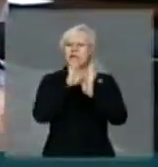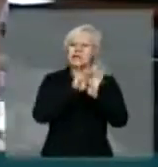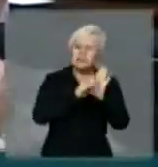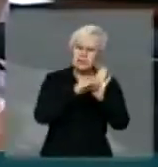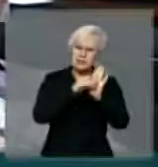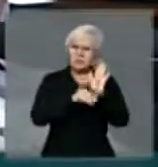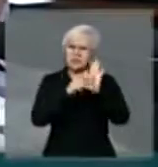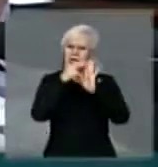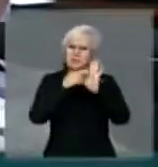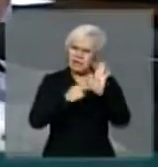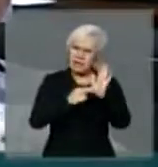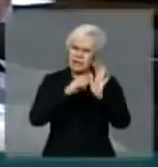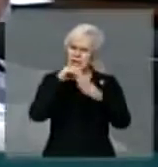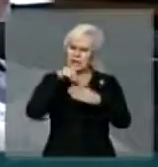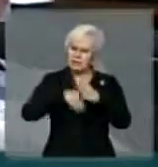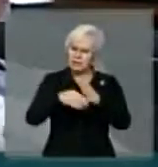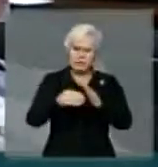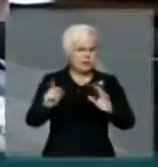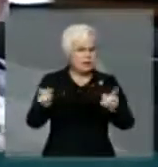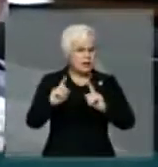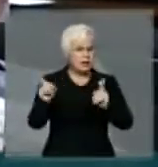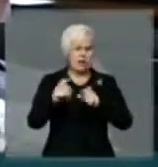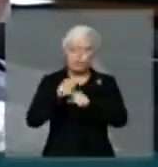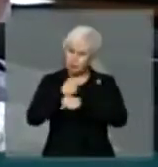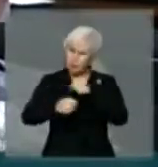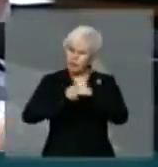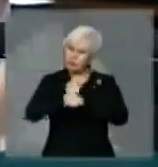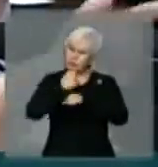Isso se faz todo ano, que antes das eleições se faz